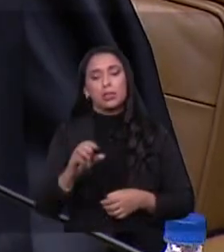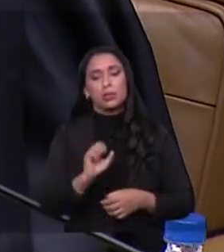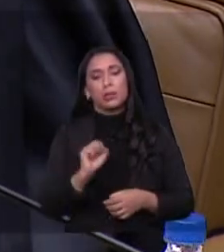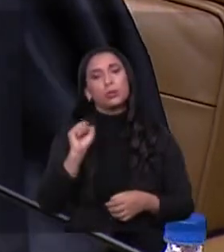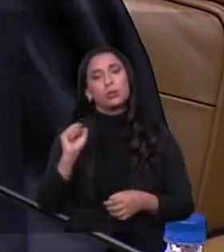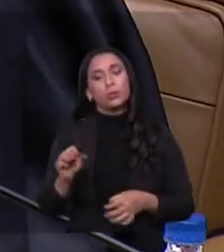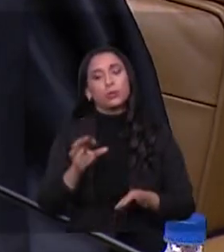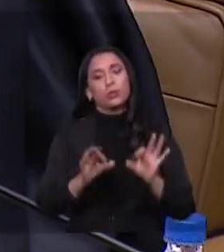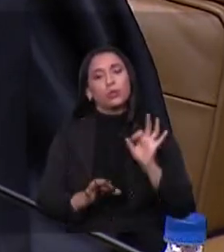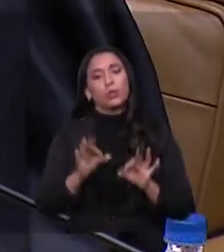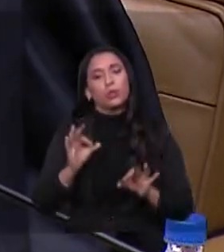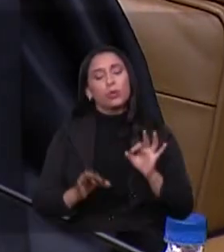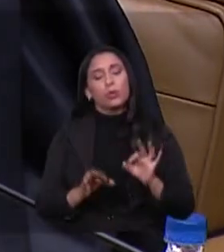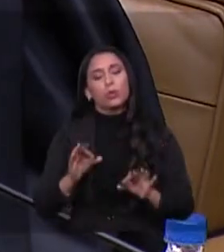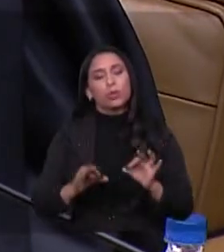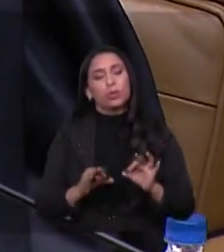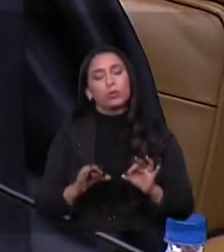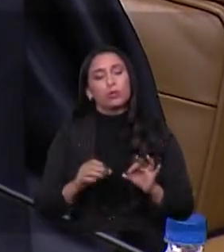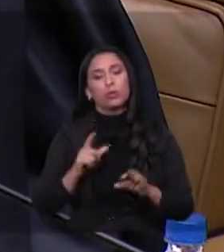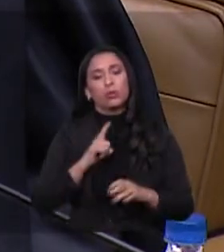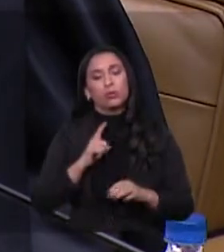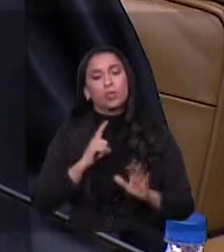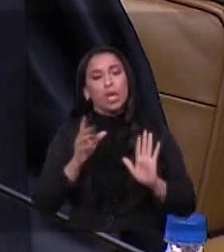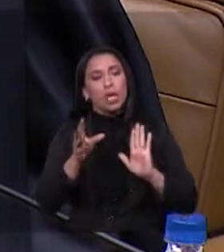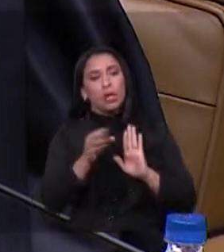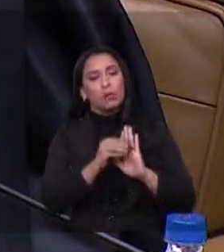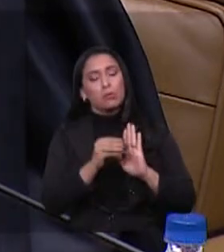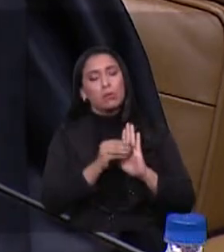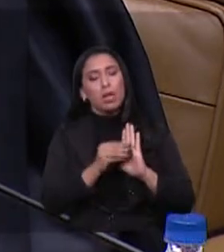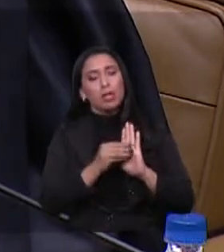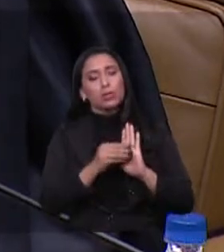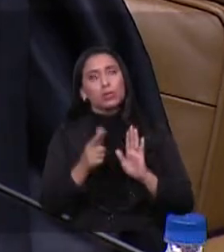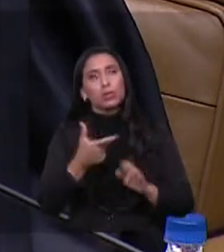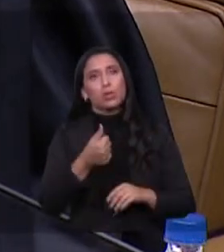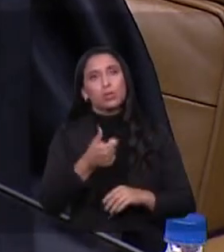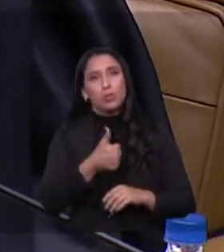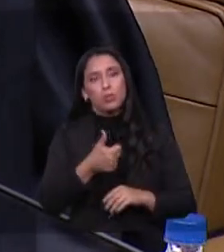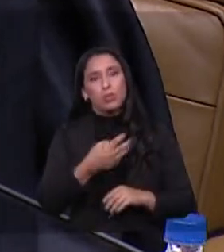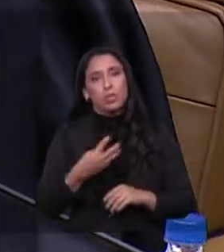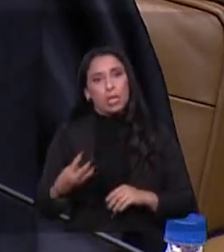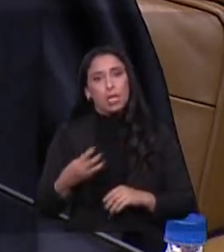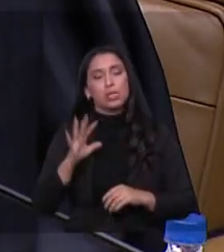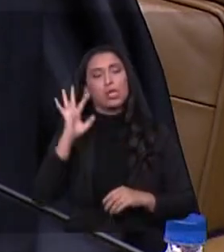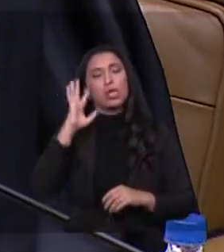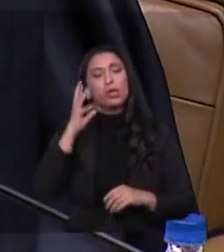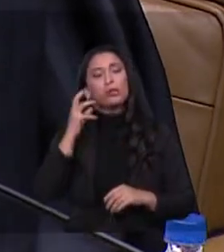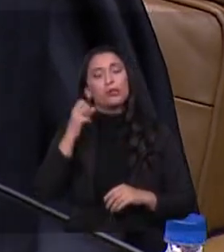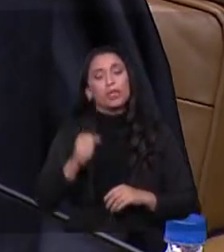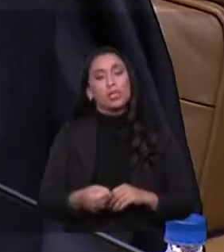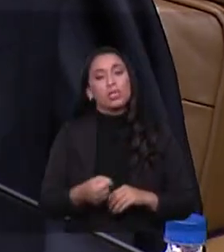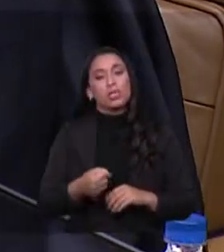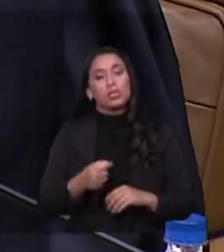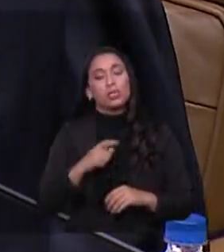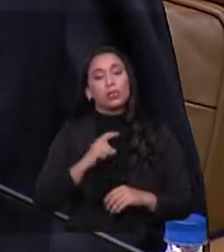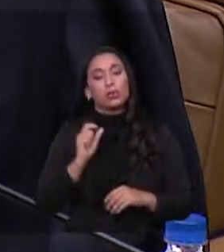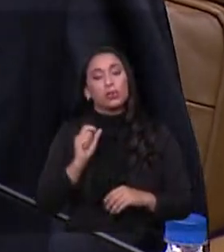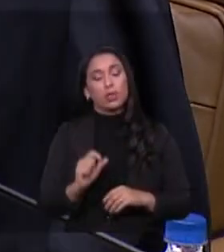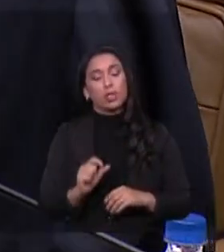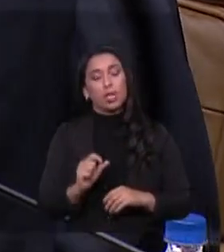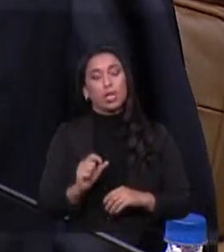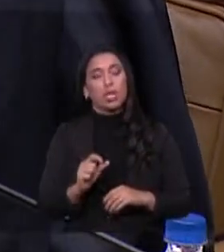3388, no julgamento dos embargos de 2013, assentou-se nitidamente a ausência de